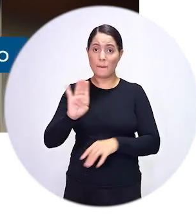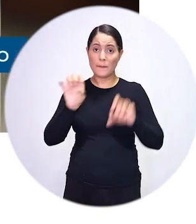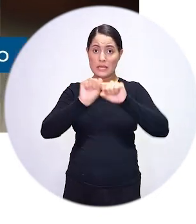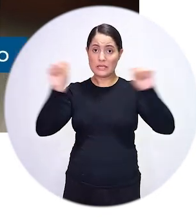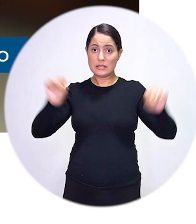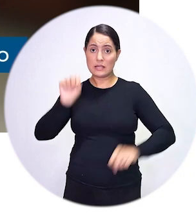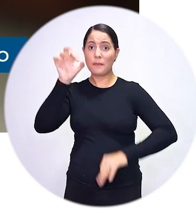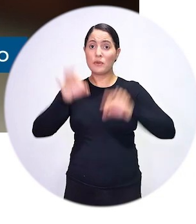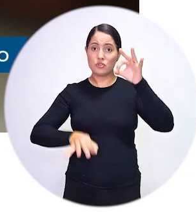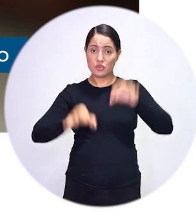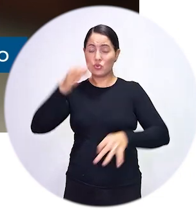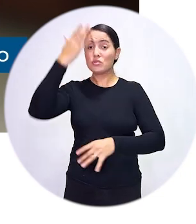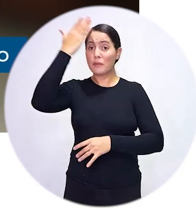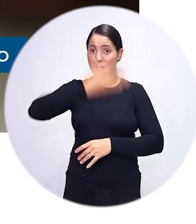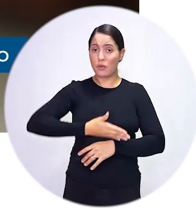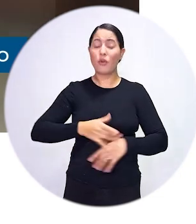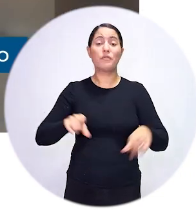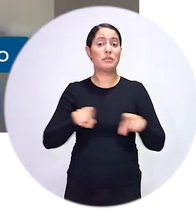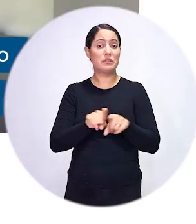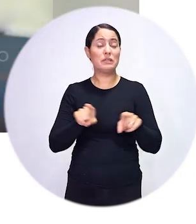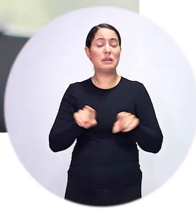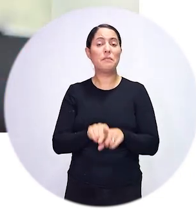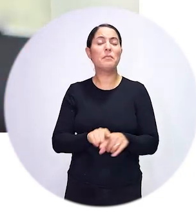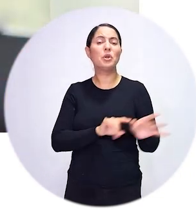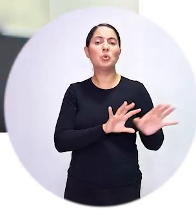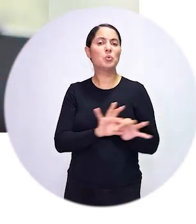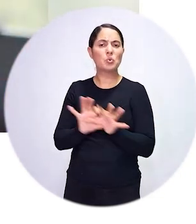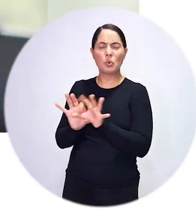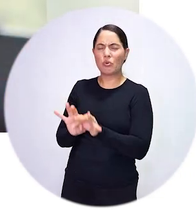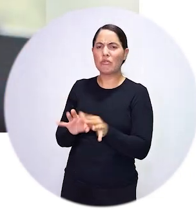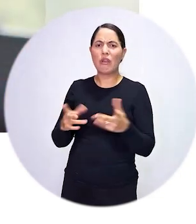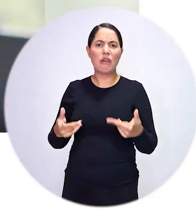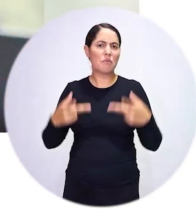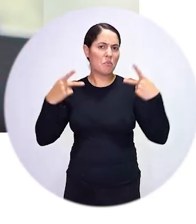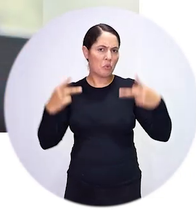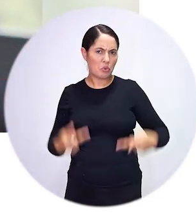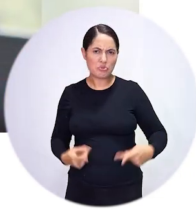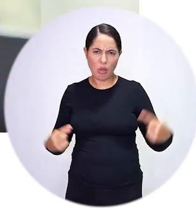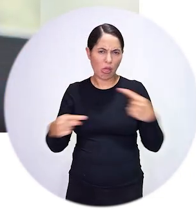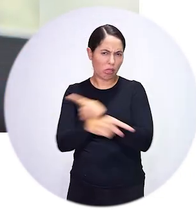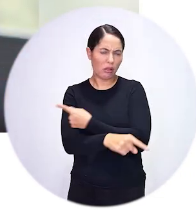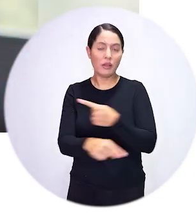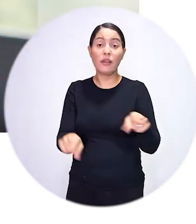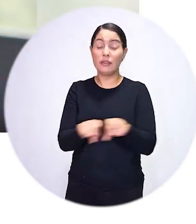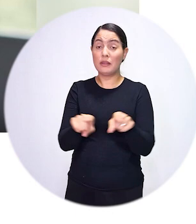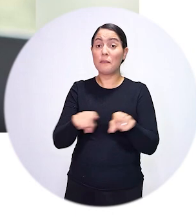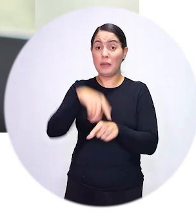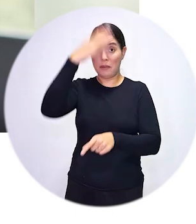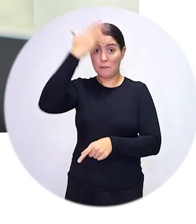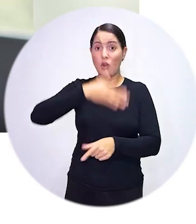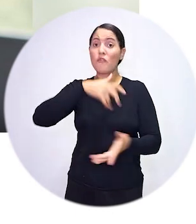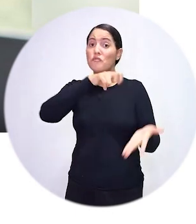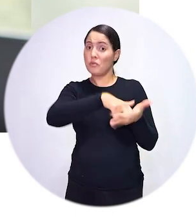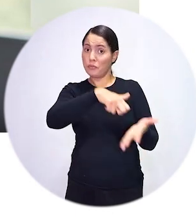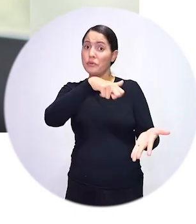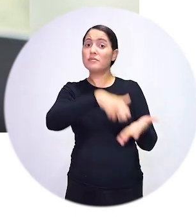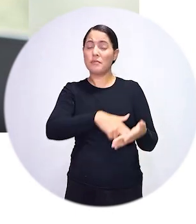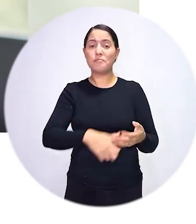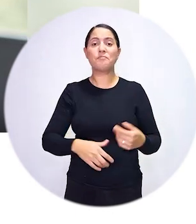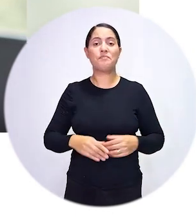processuais requerida pela Ordem para garantir maior civilidade no sistema de justiça, registrar condutas inadequadas e